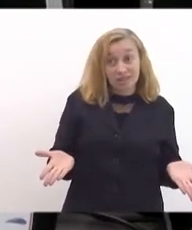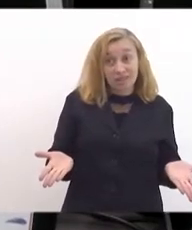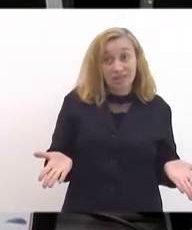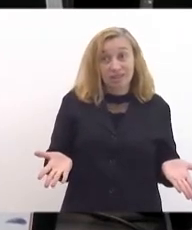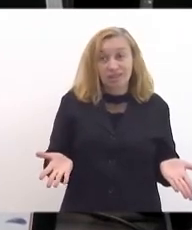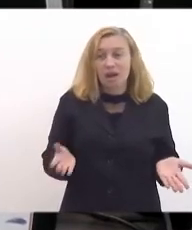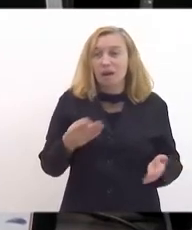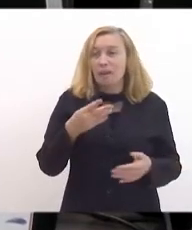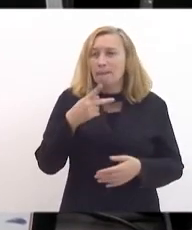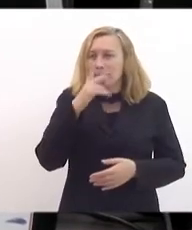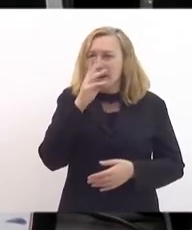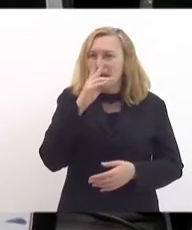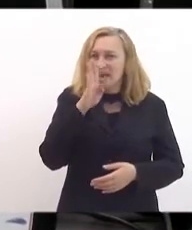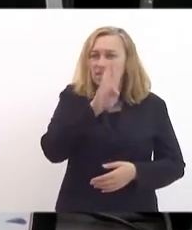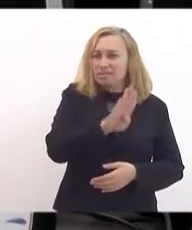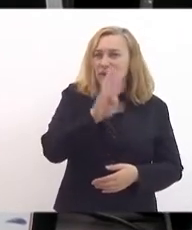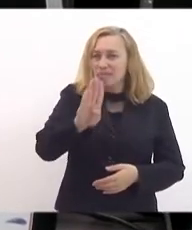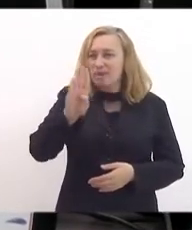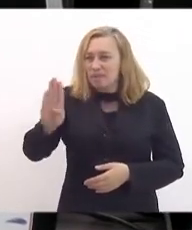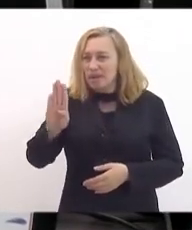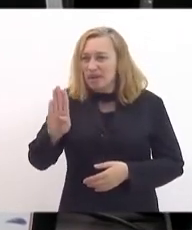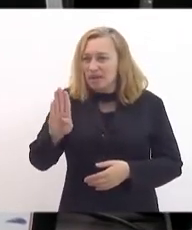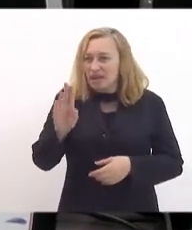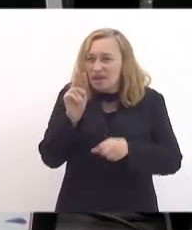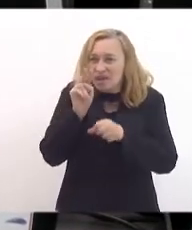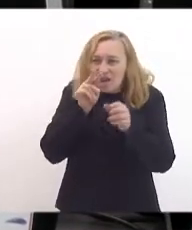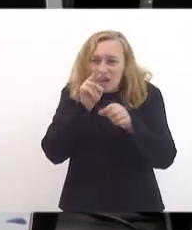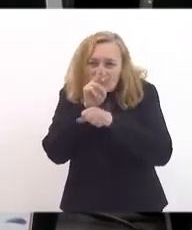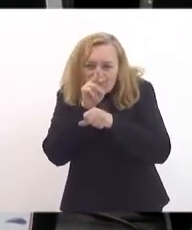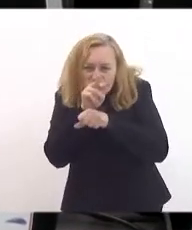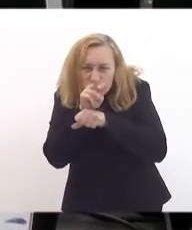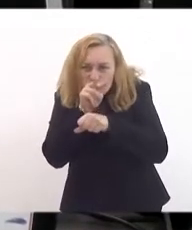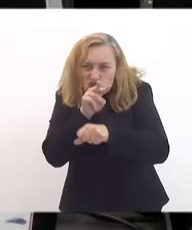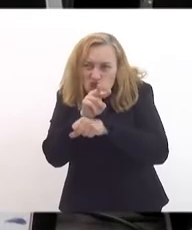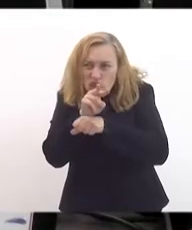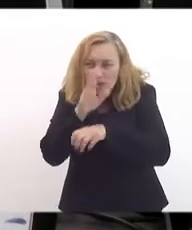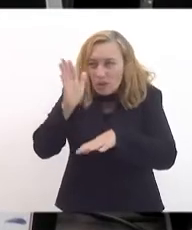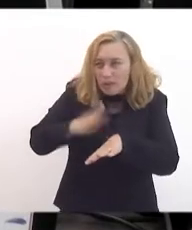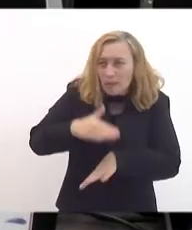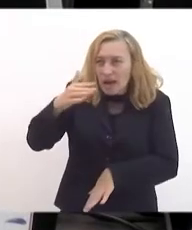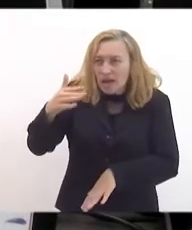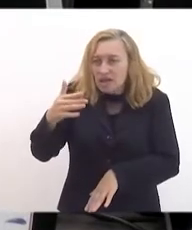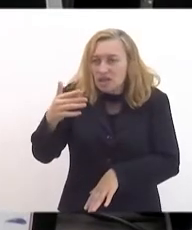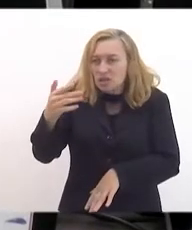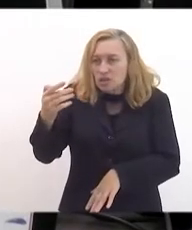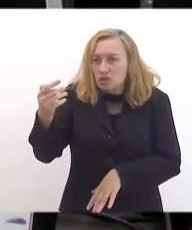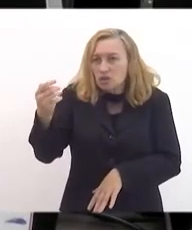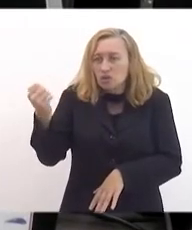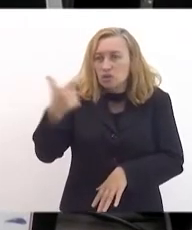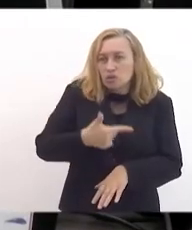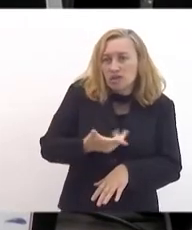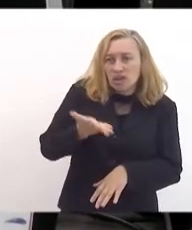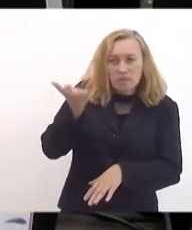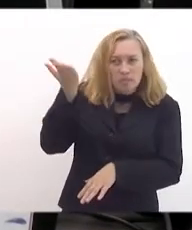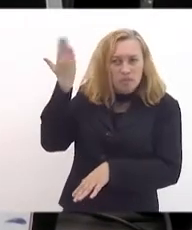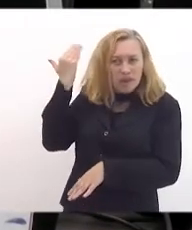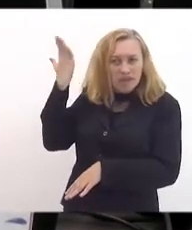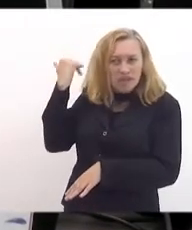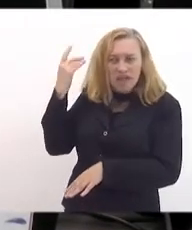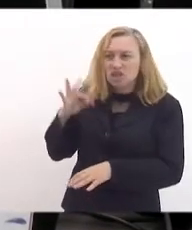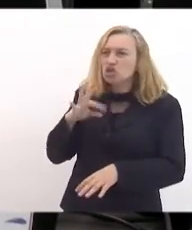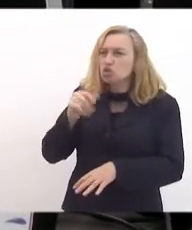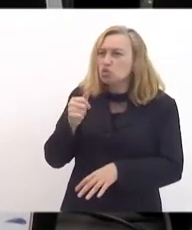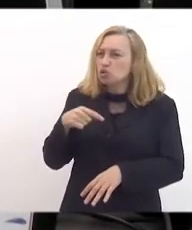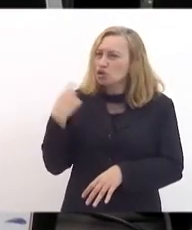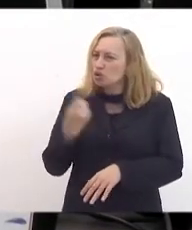ter um big brother aí tomando conta muito mais do que antigamente de todos os passos que a gente